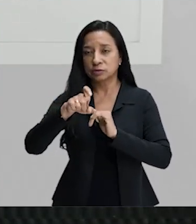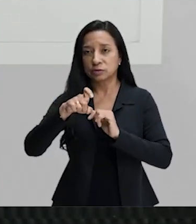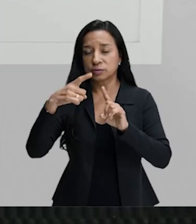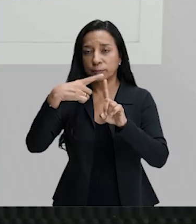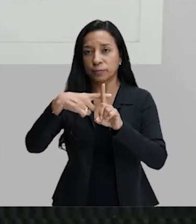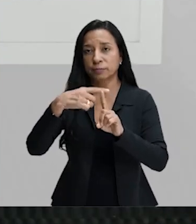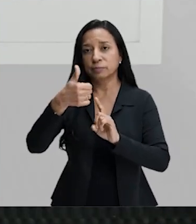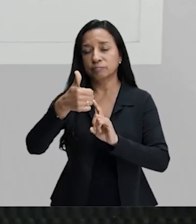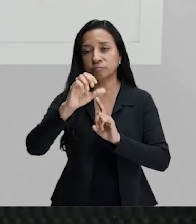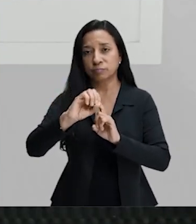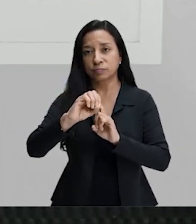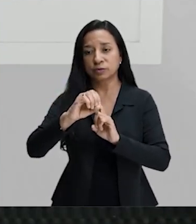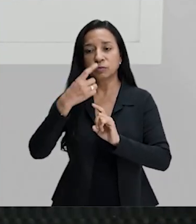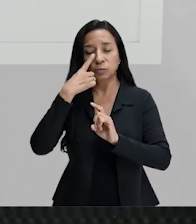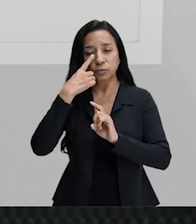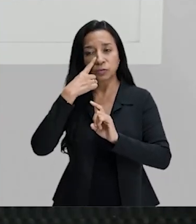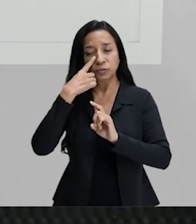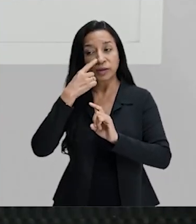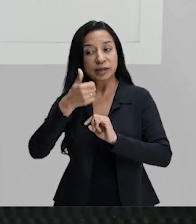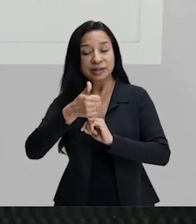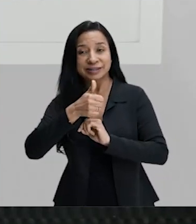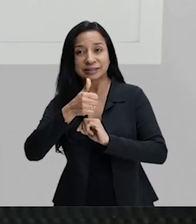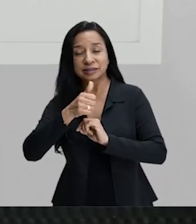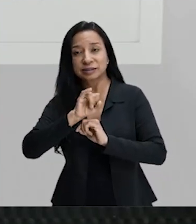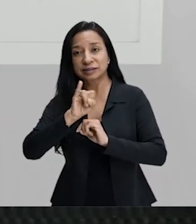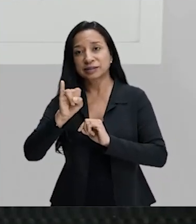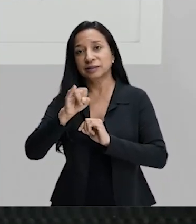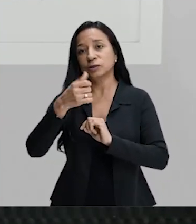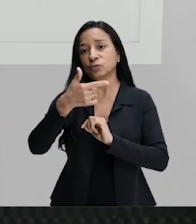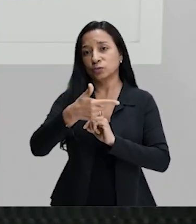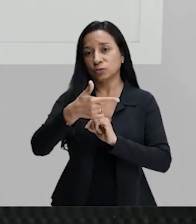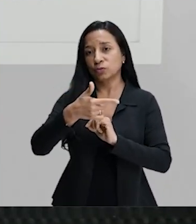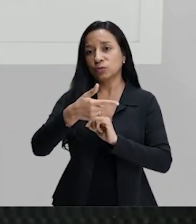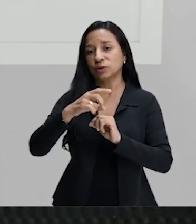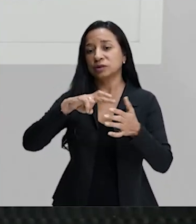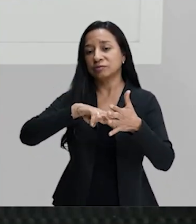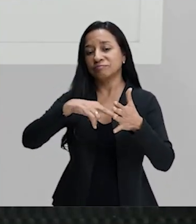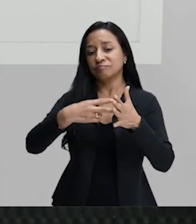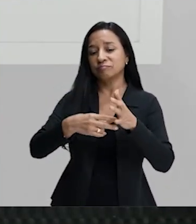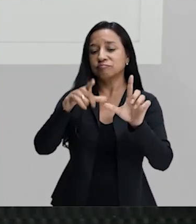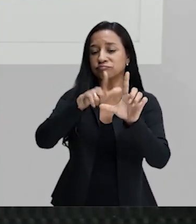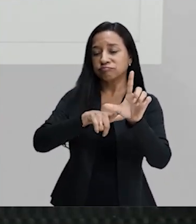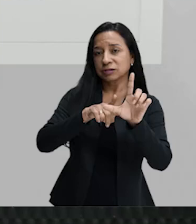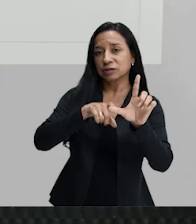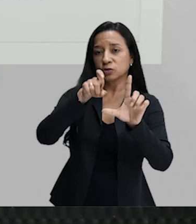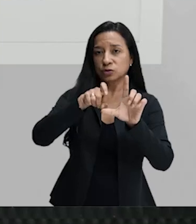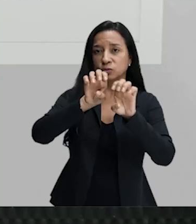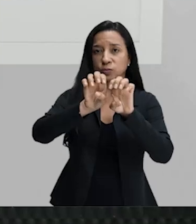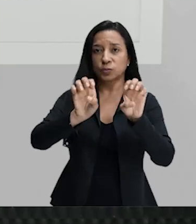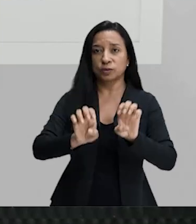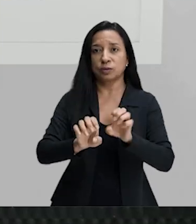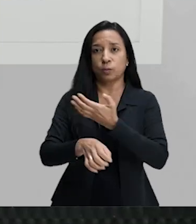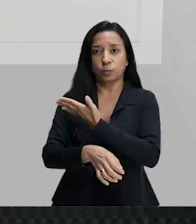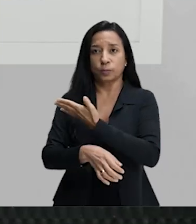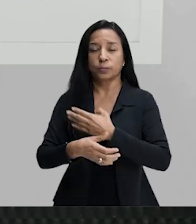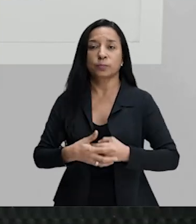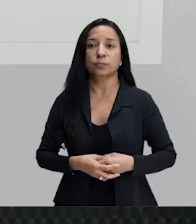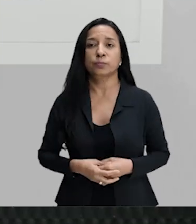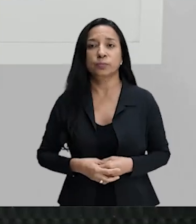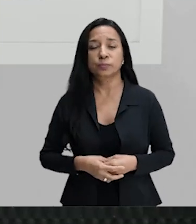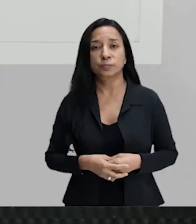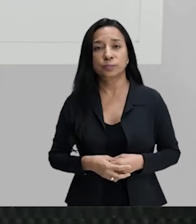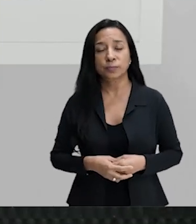raiz dessa equação. Então, vou substituir aqui, ó, tirando o x, colocando 2, vai ficar 2 ao quadrado.